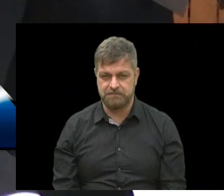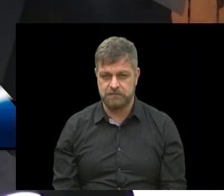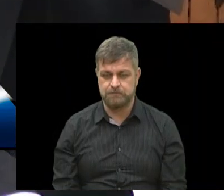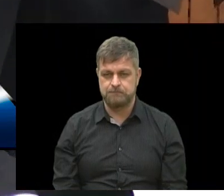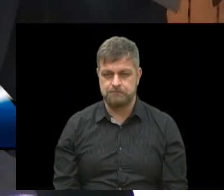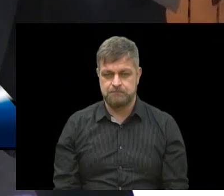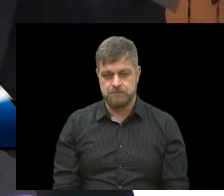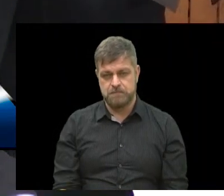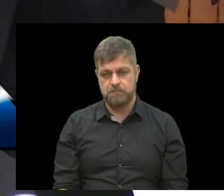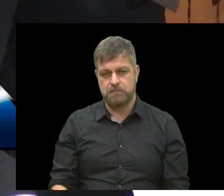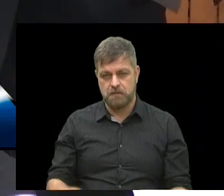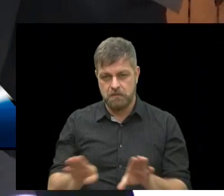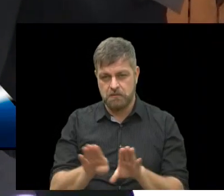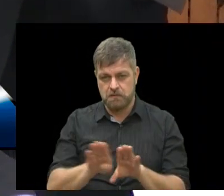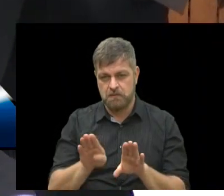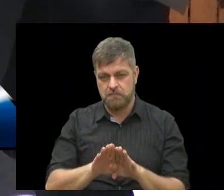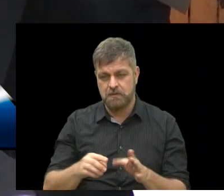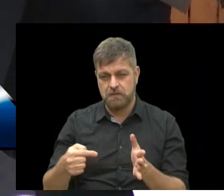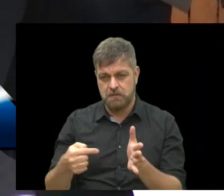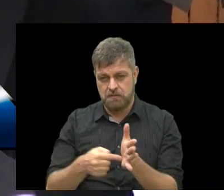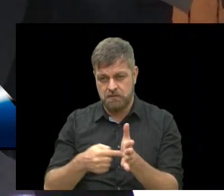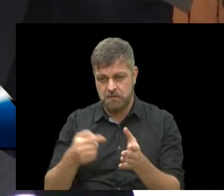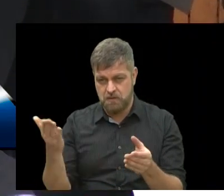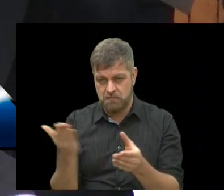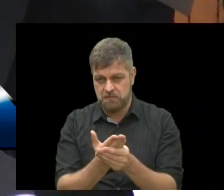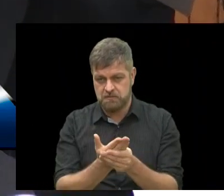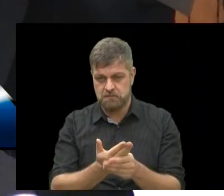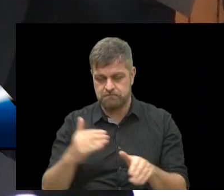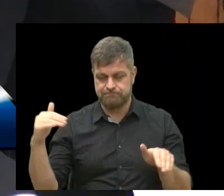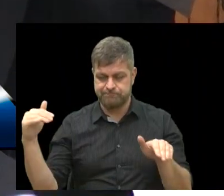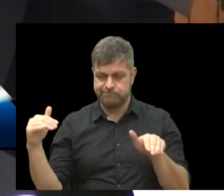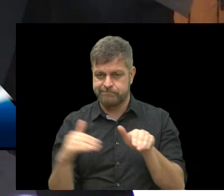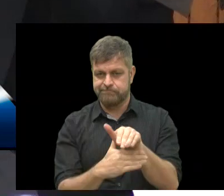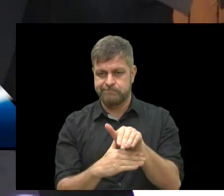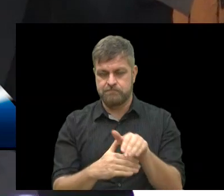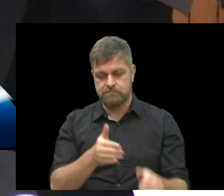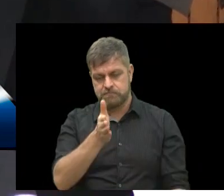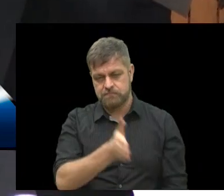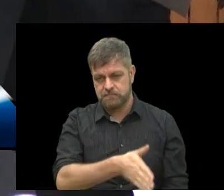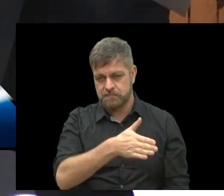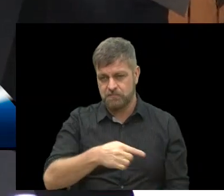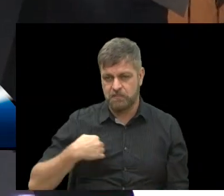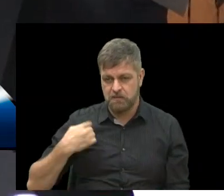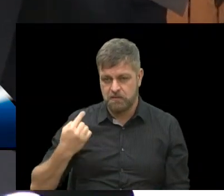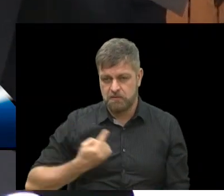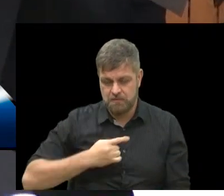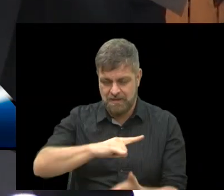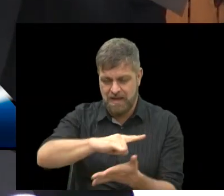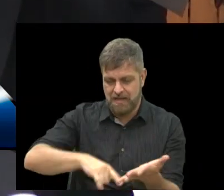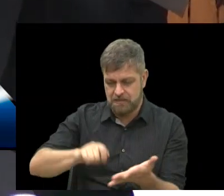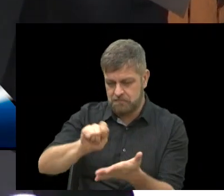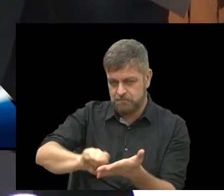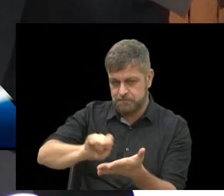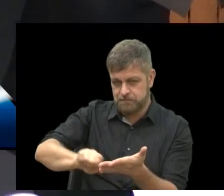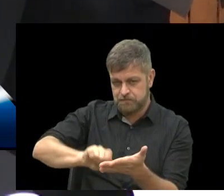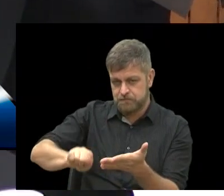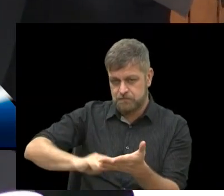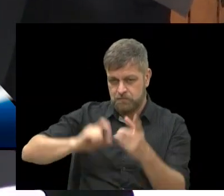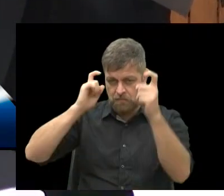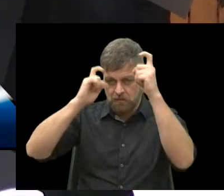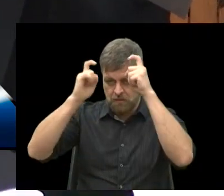Finalmente, determino o arquivamento do processo e informo que, neste momento, lavraremos a ata com o resultado dessa